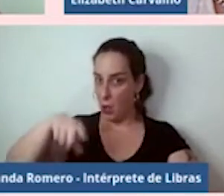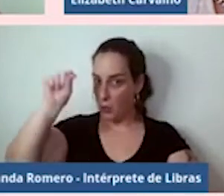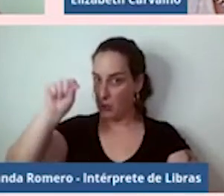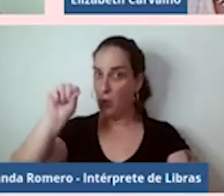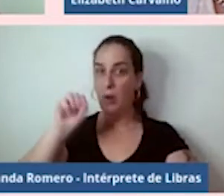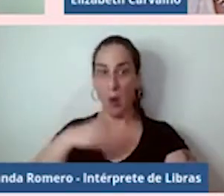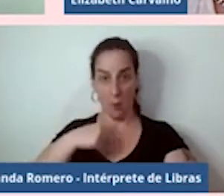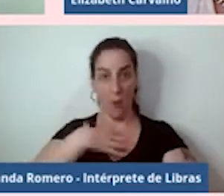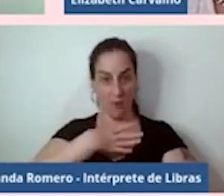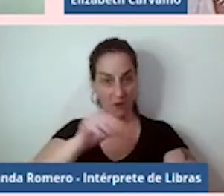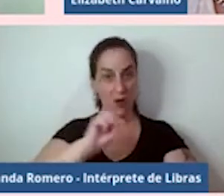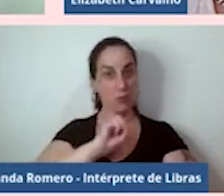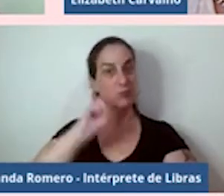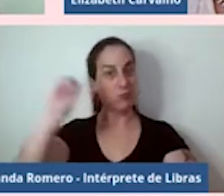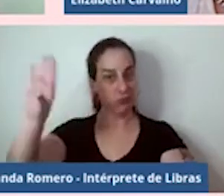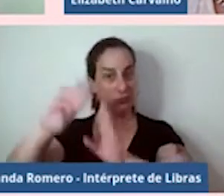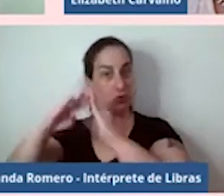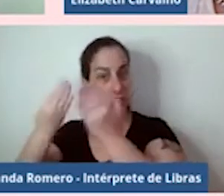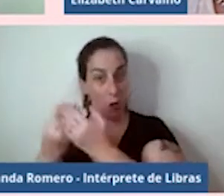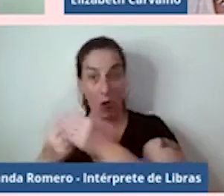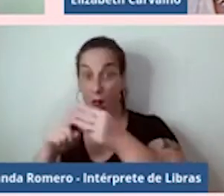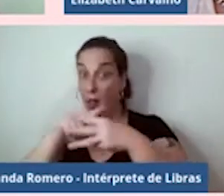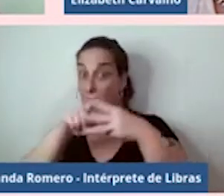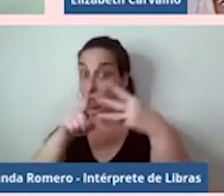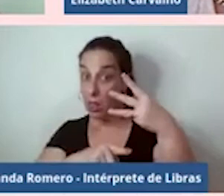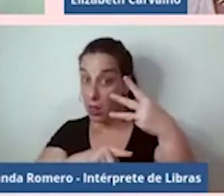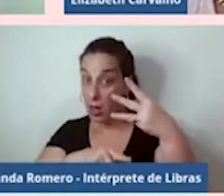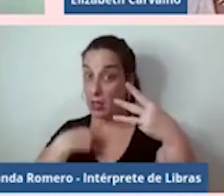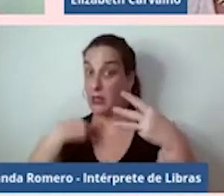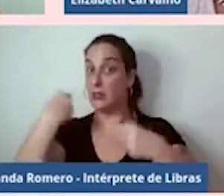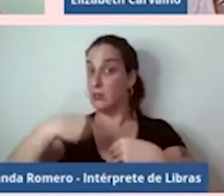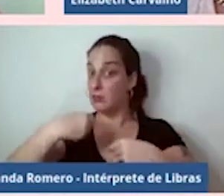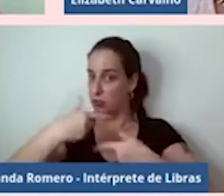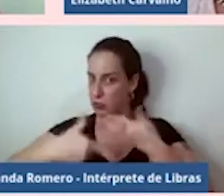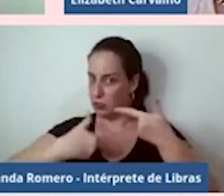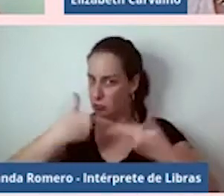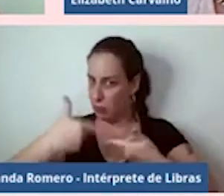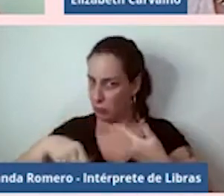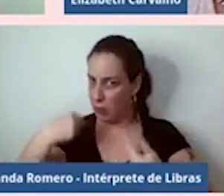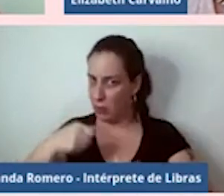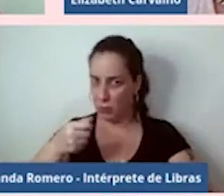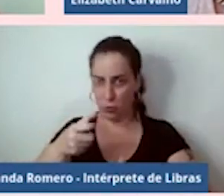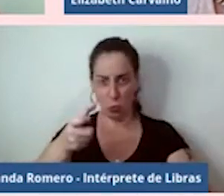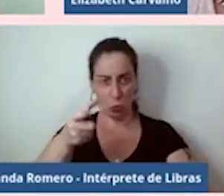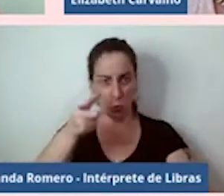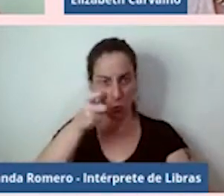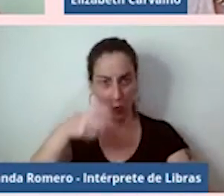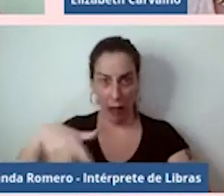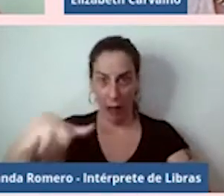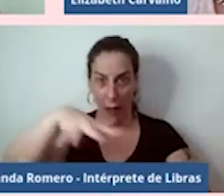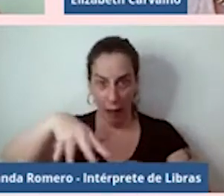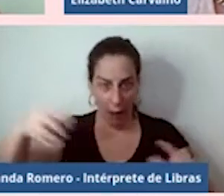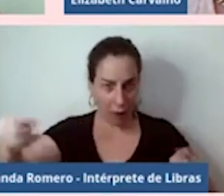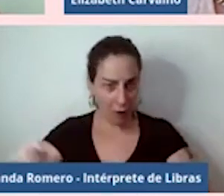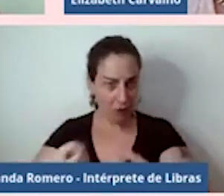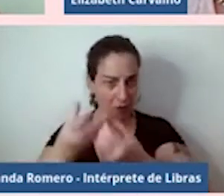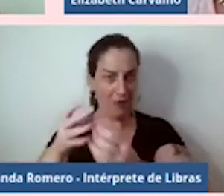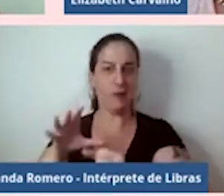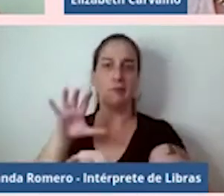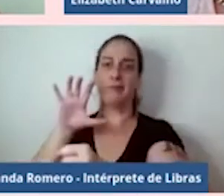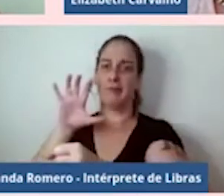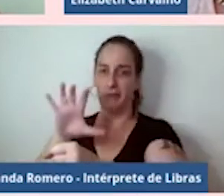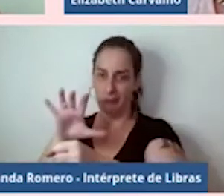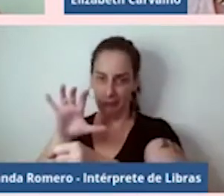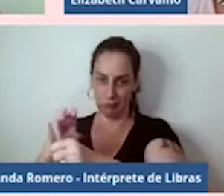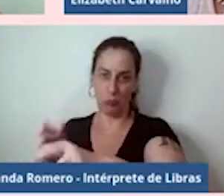para a escola, porque são 3, porque eu preciso trabalhar e me concentrar. A área de eventos foi a área mais impactada com